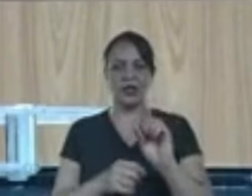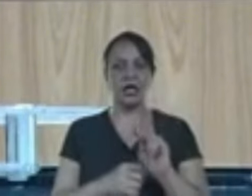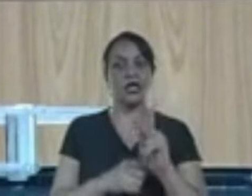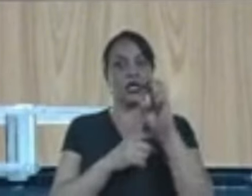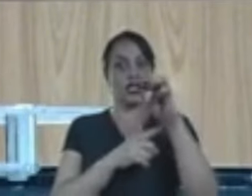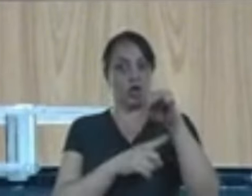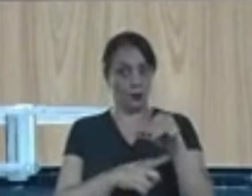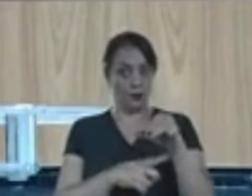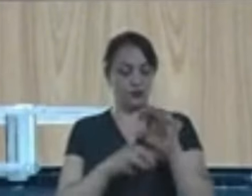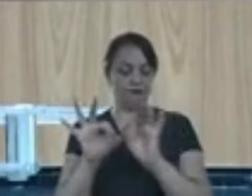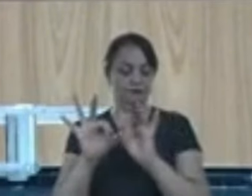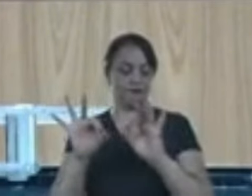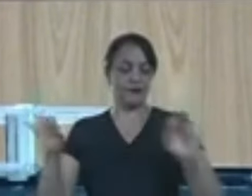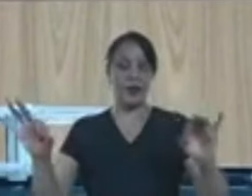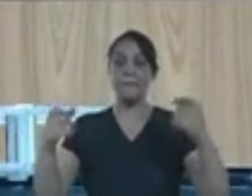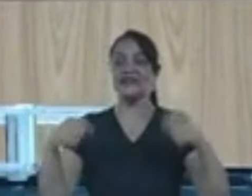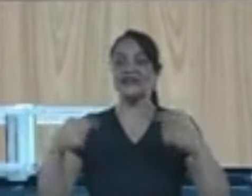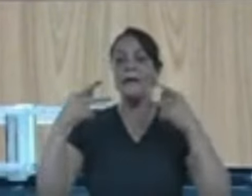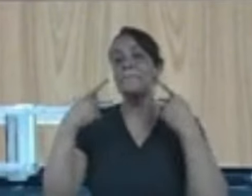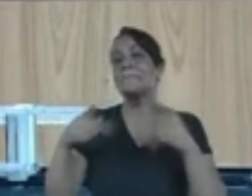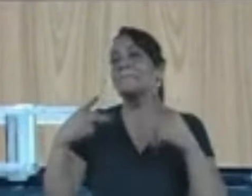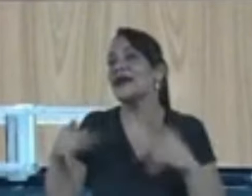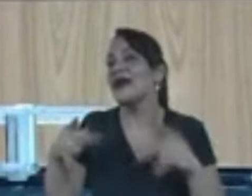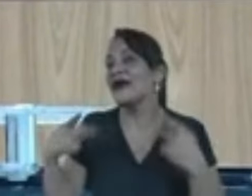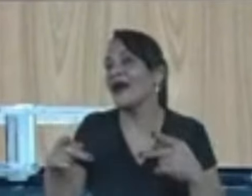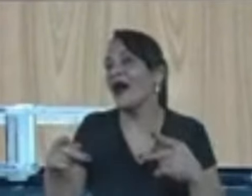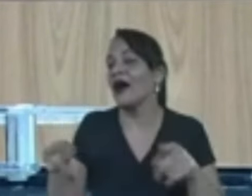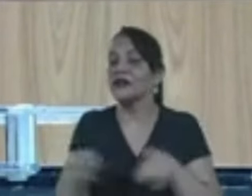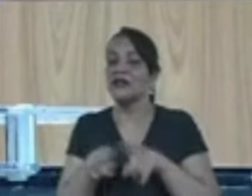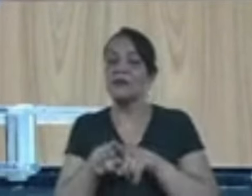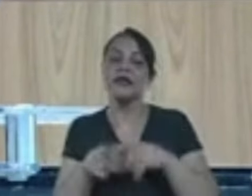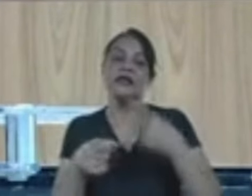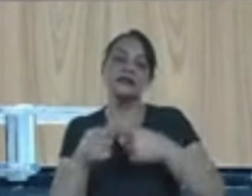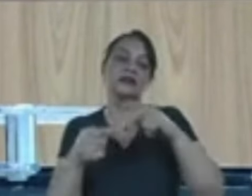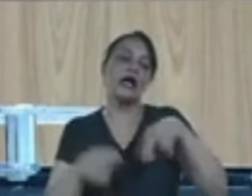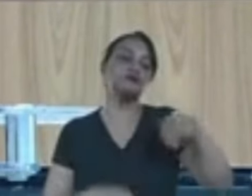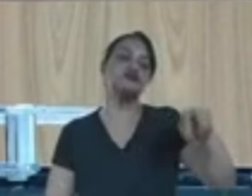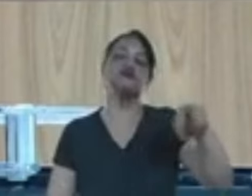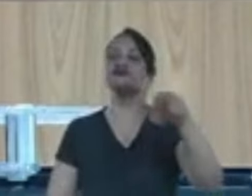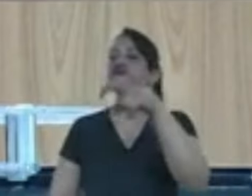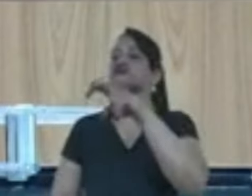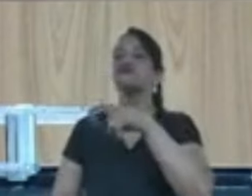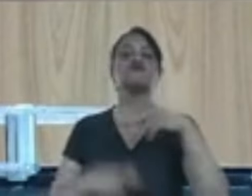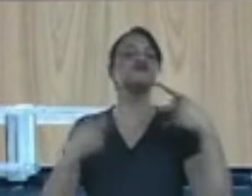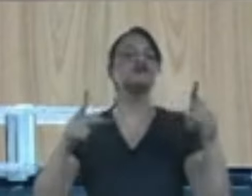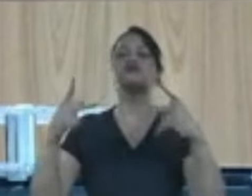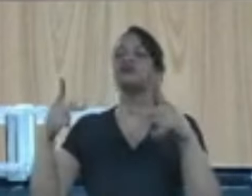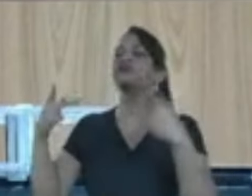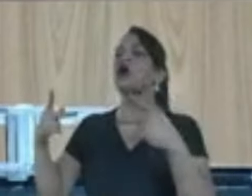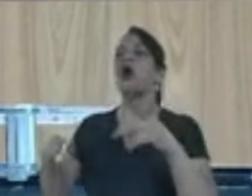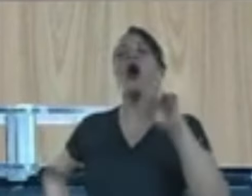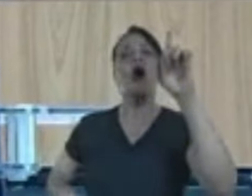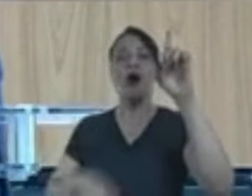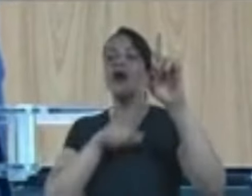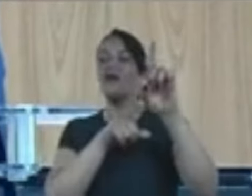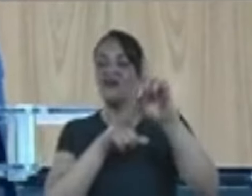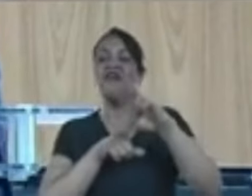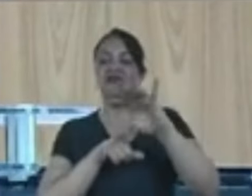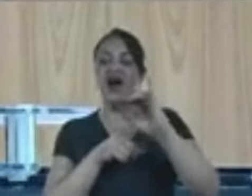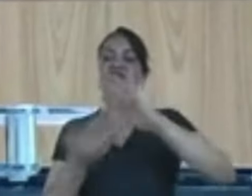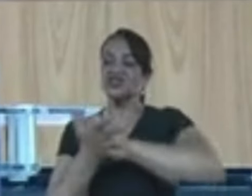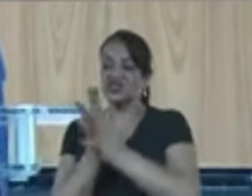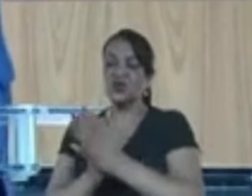Imagine só, ele tinha que pregar e dar uma volta na cidade e falar para todo mundo que Deus ia destruir a cidade se ele não se